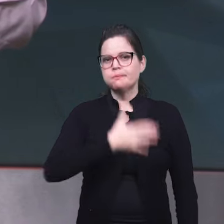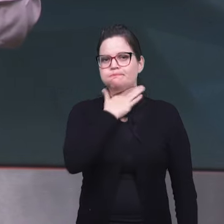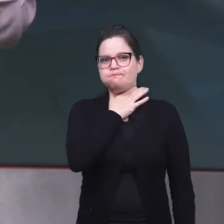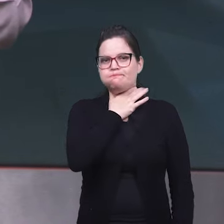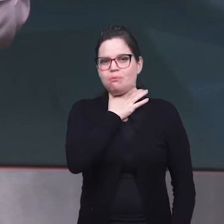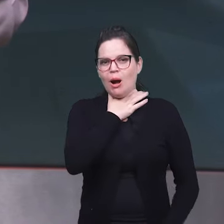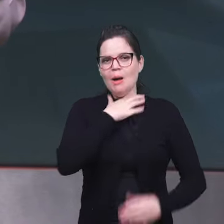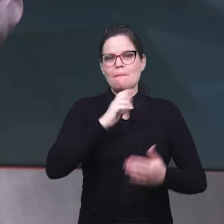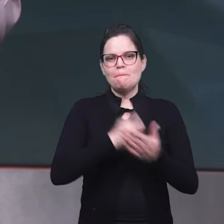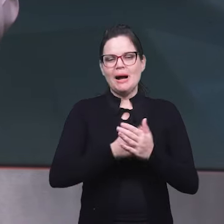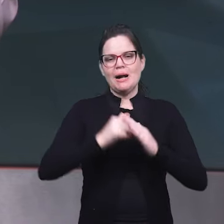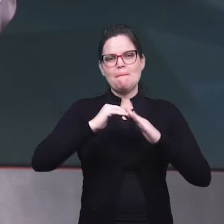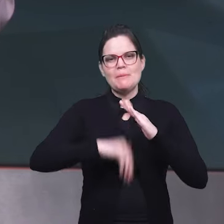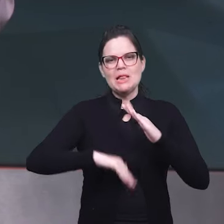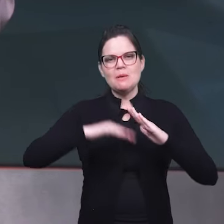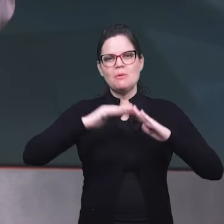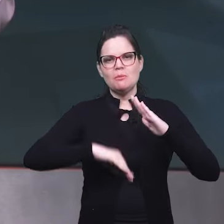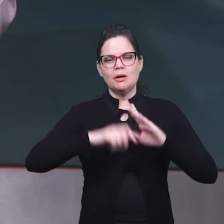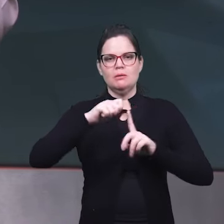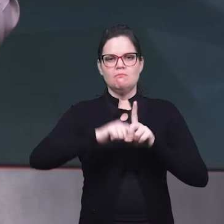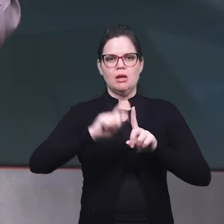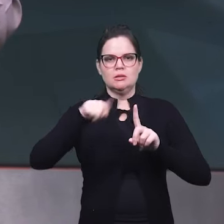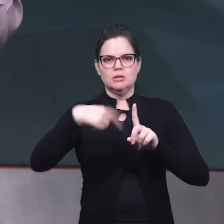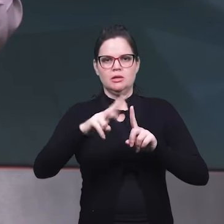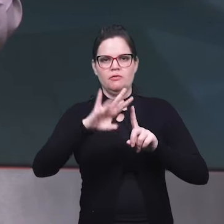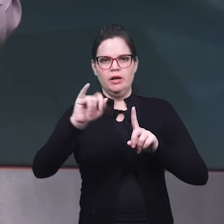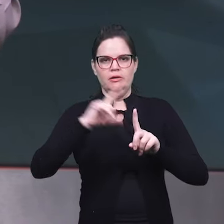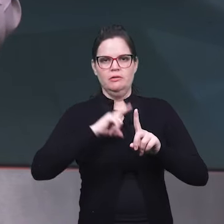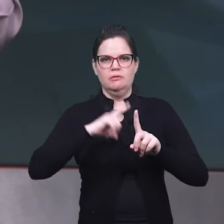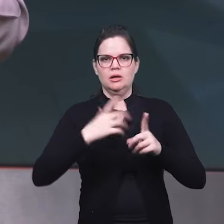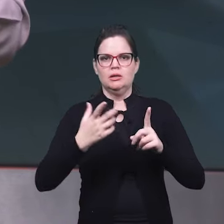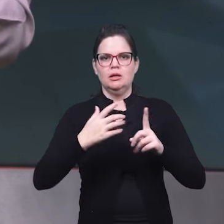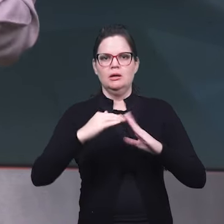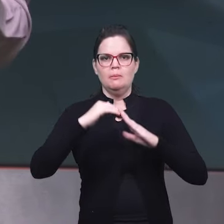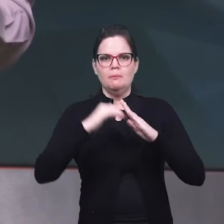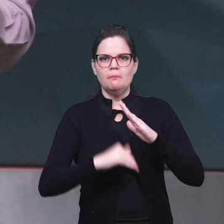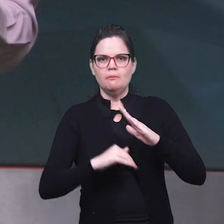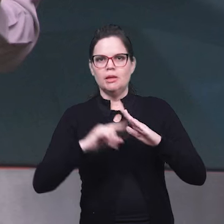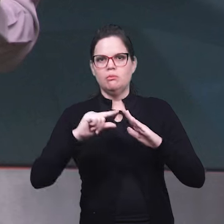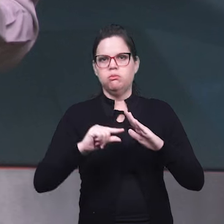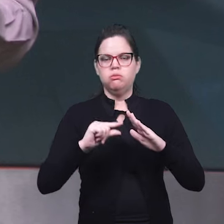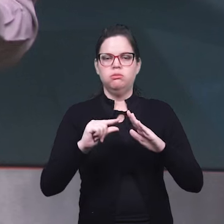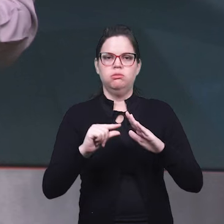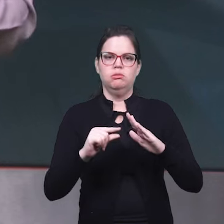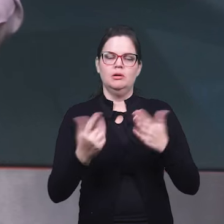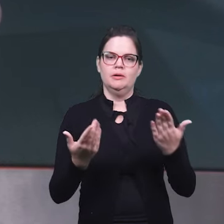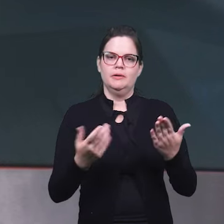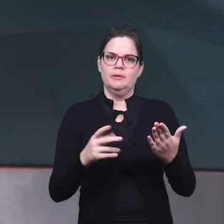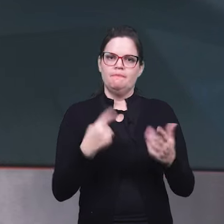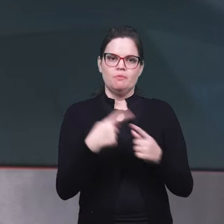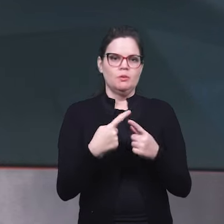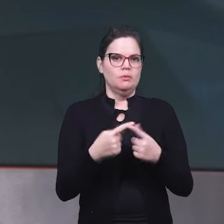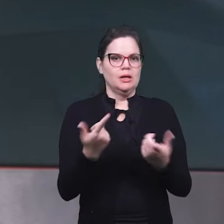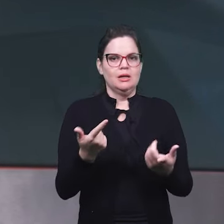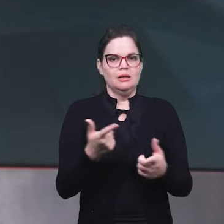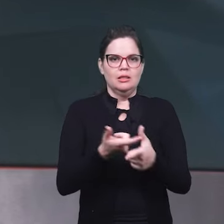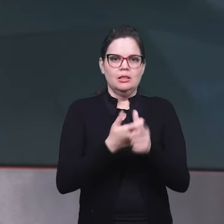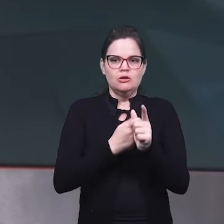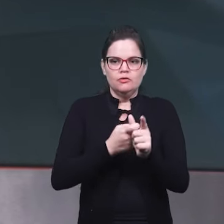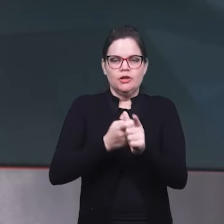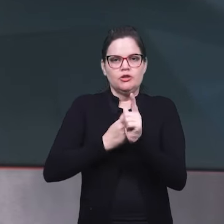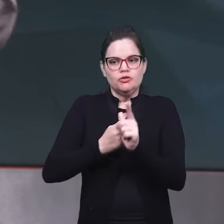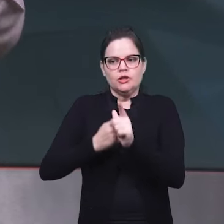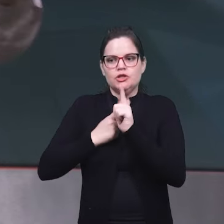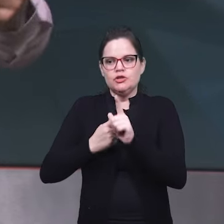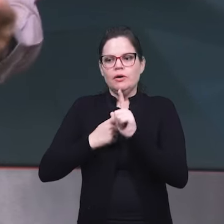pagar o mínimo, no mês que vem o mínimo vai ser um pouco menor, porque você perdeu o crédito, você já ficou devendo aquele valor.